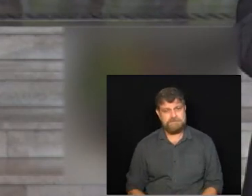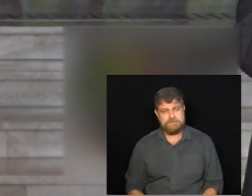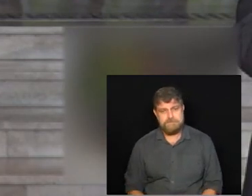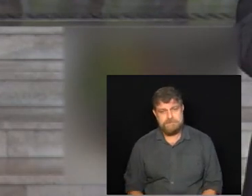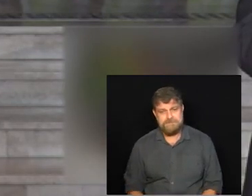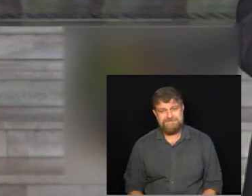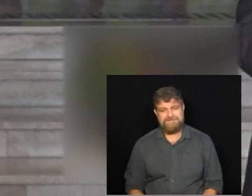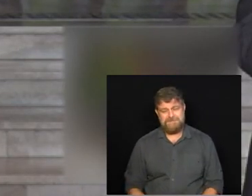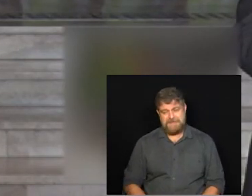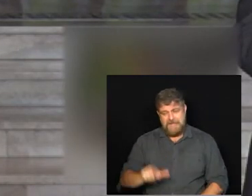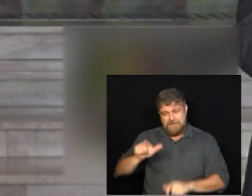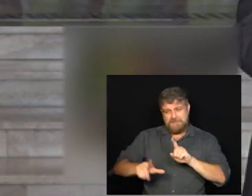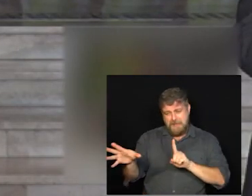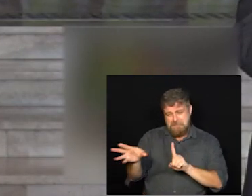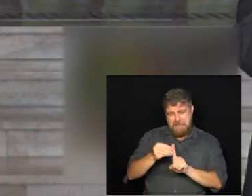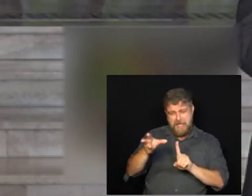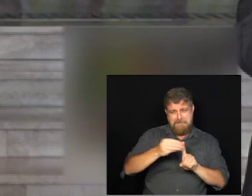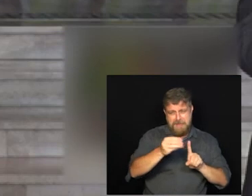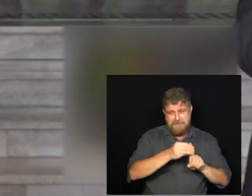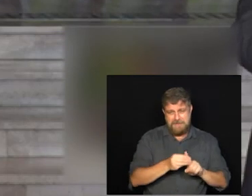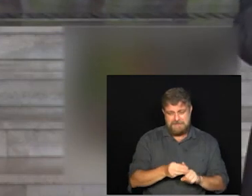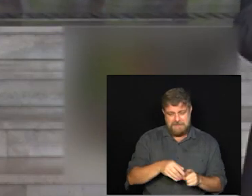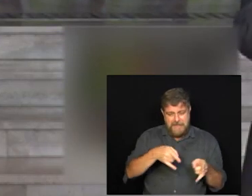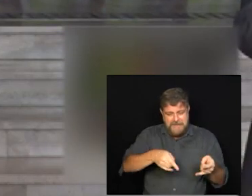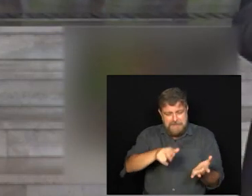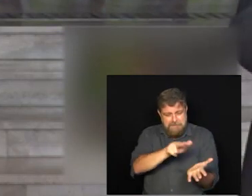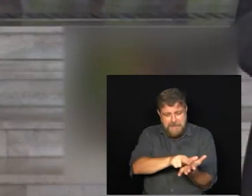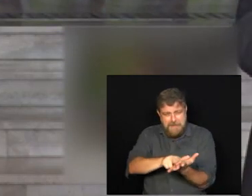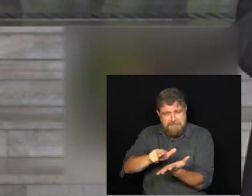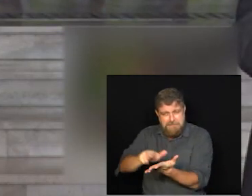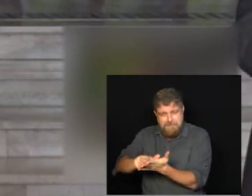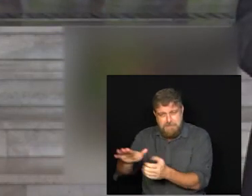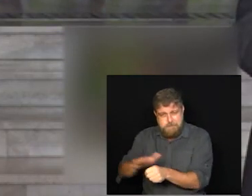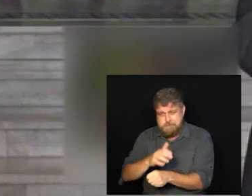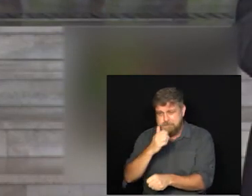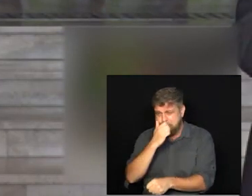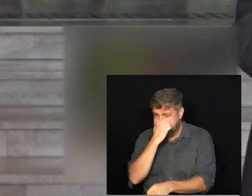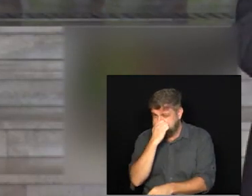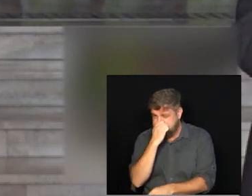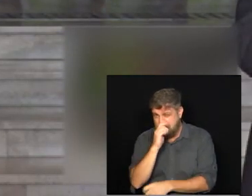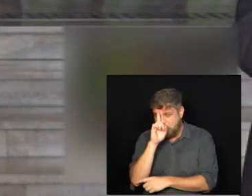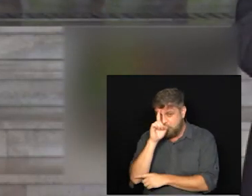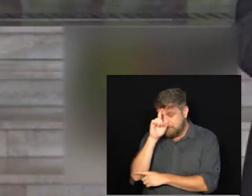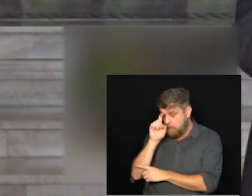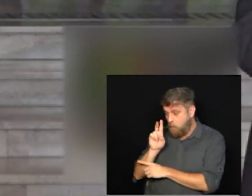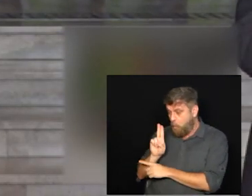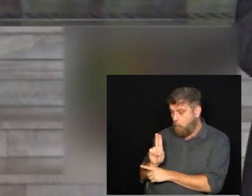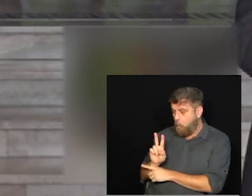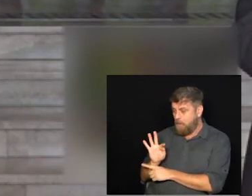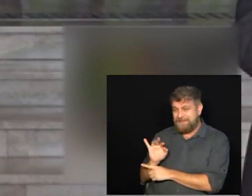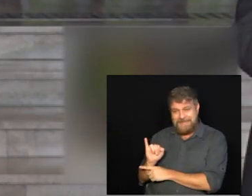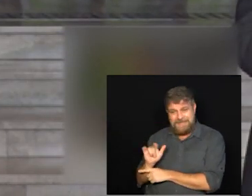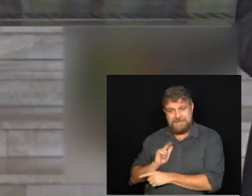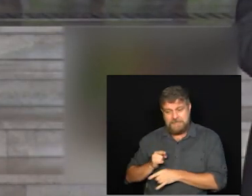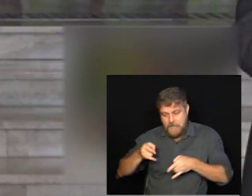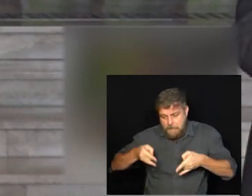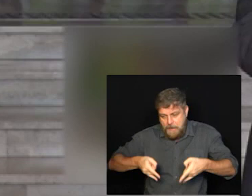da contaminação, da ocupação de leitos primários e leitos de UTI. Vamos abrir